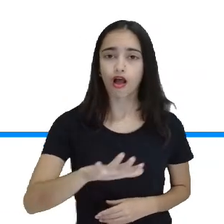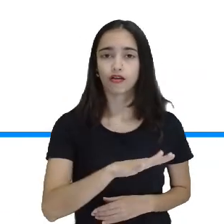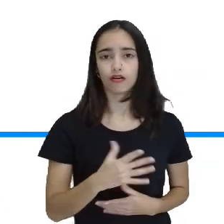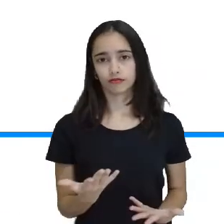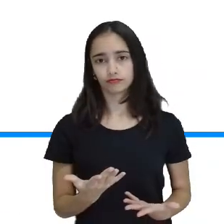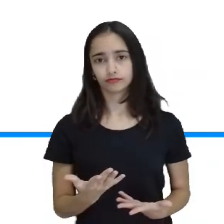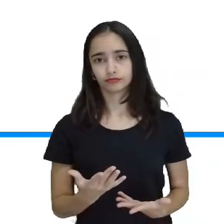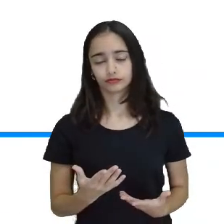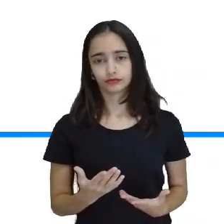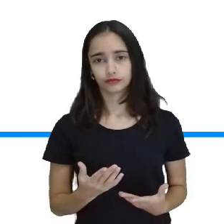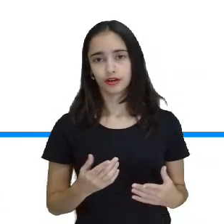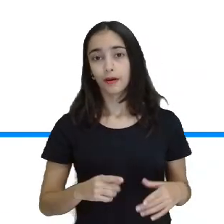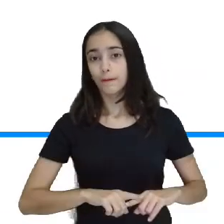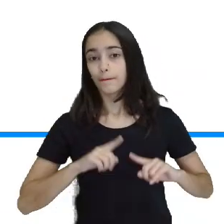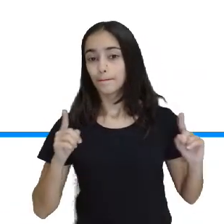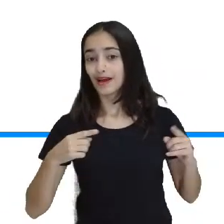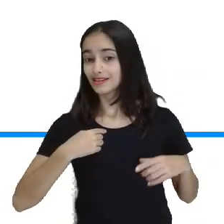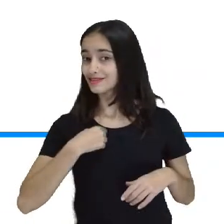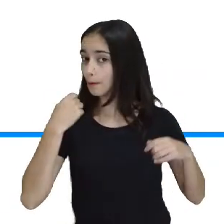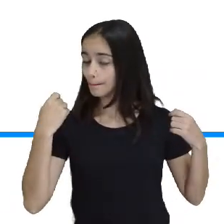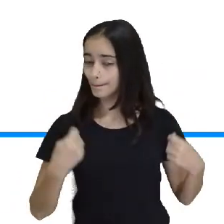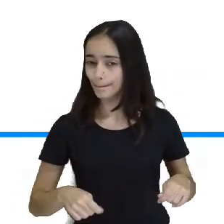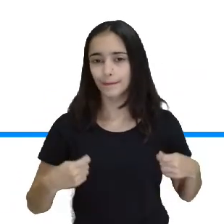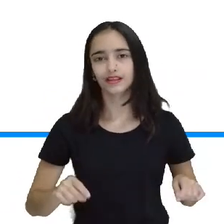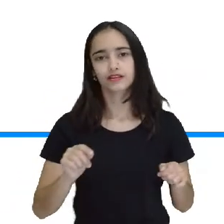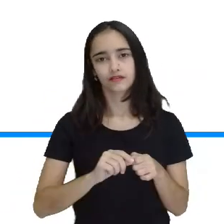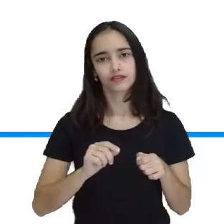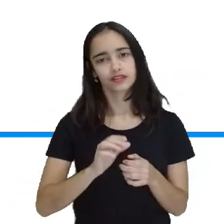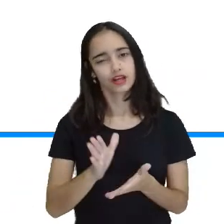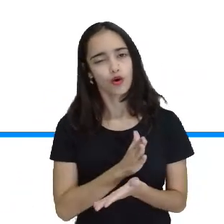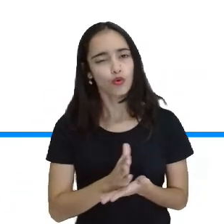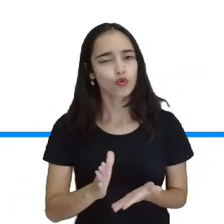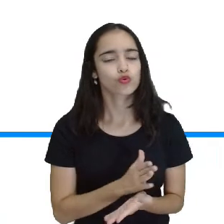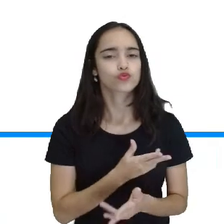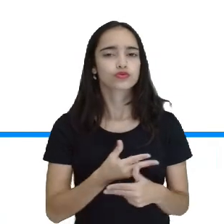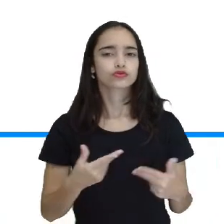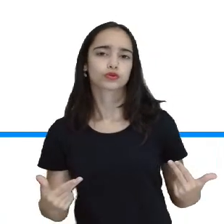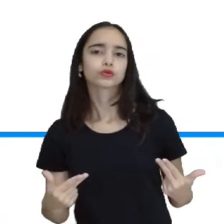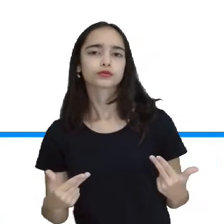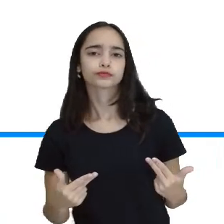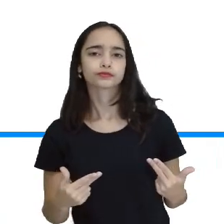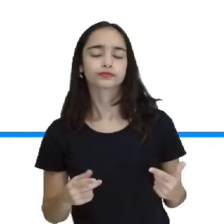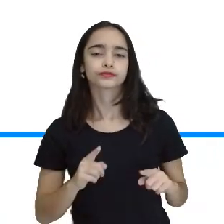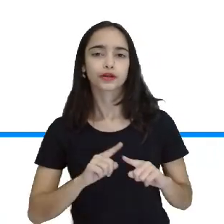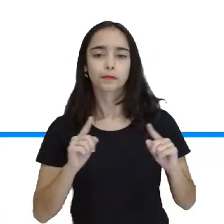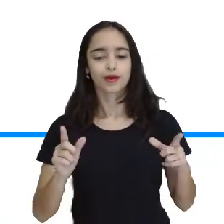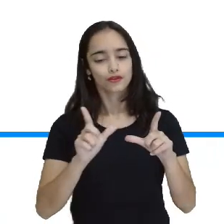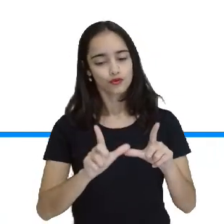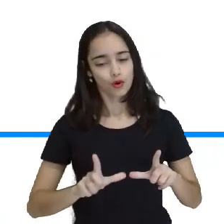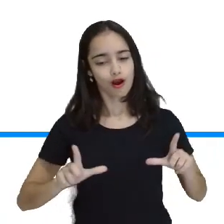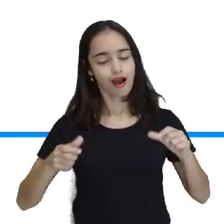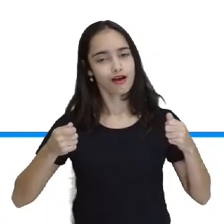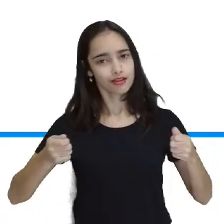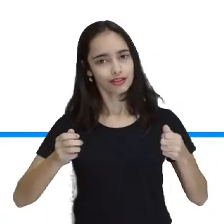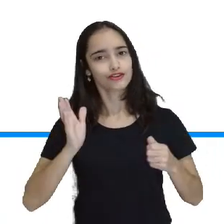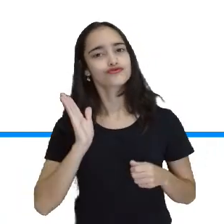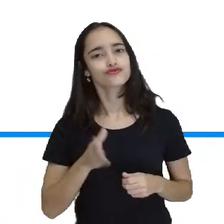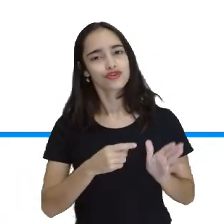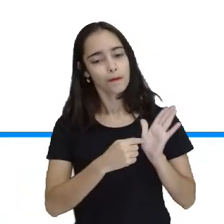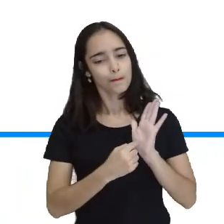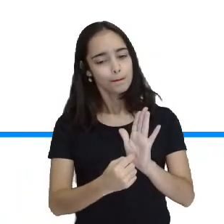também? Eu quero juntar as duas linguagens e ter uma linguagem mista, onde eu vou misturar